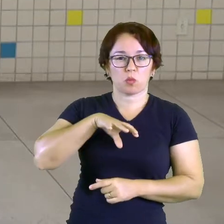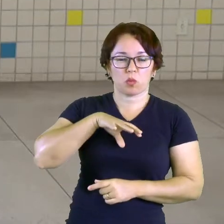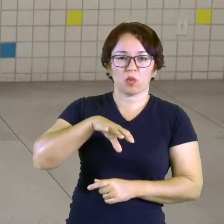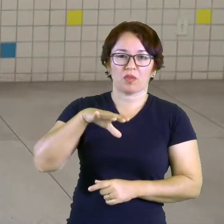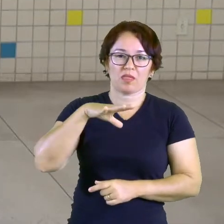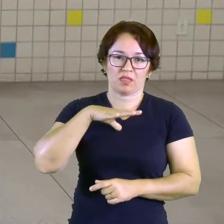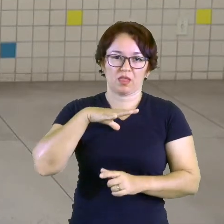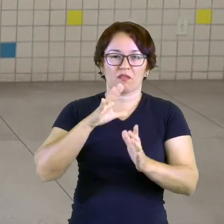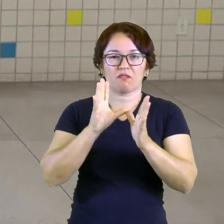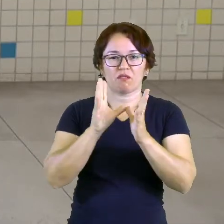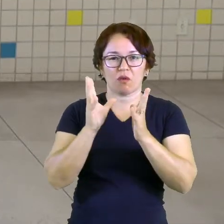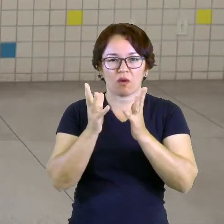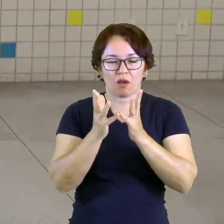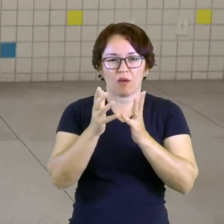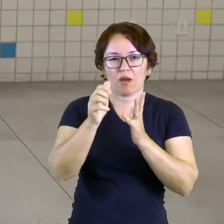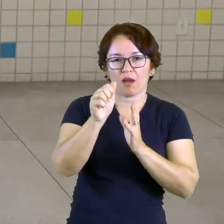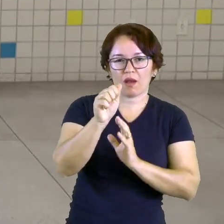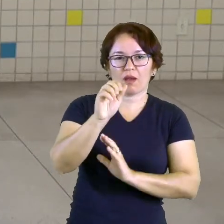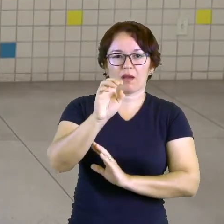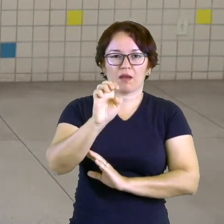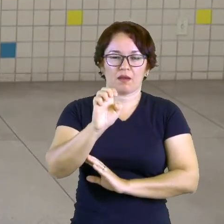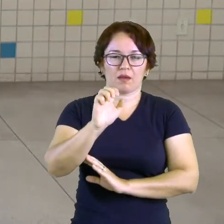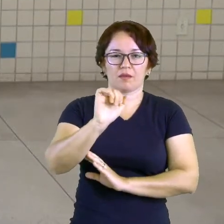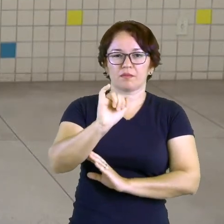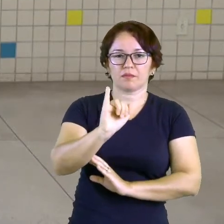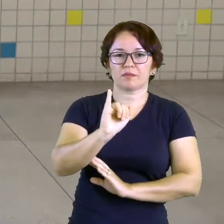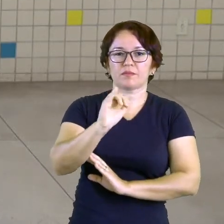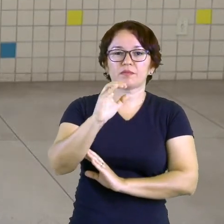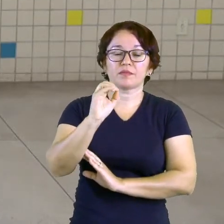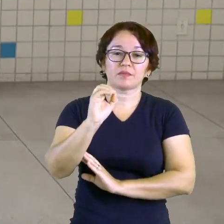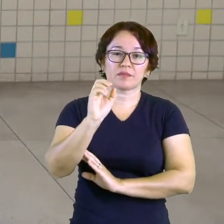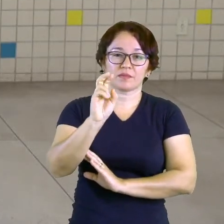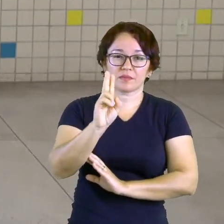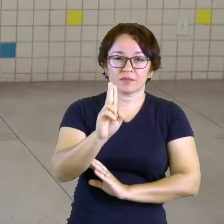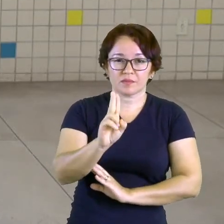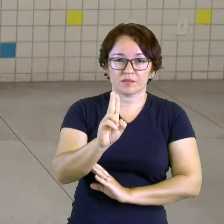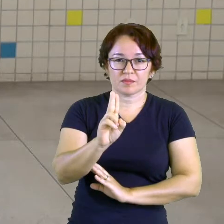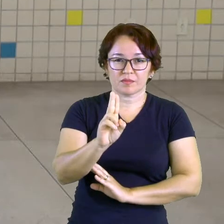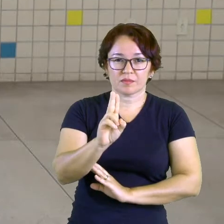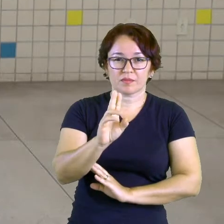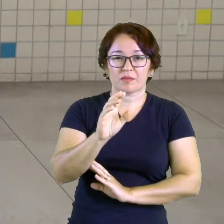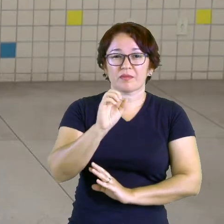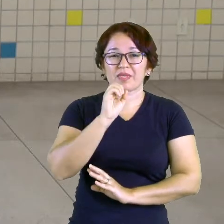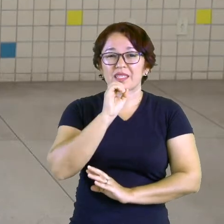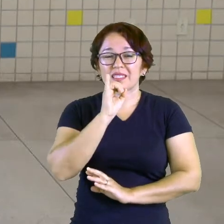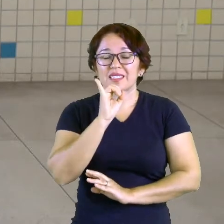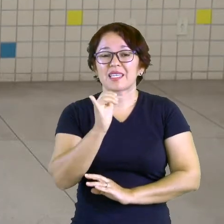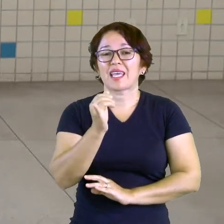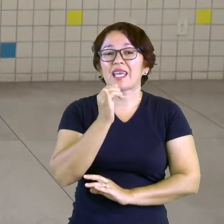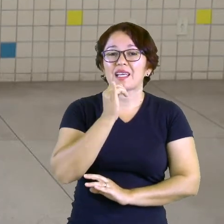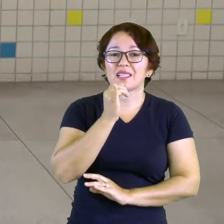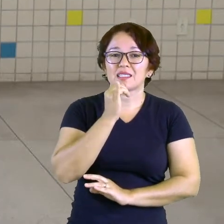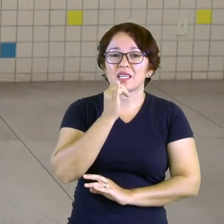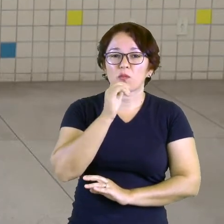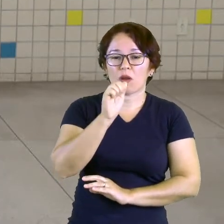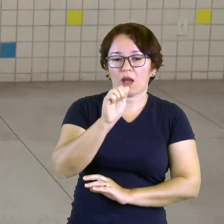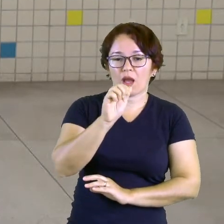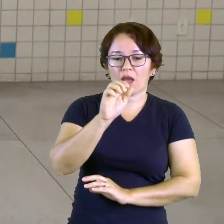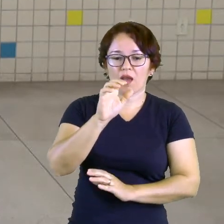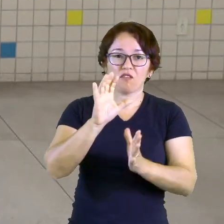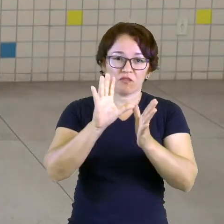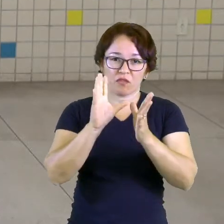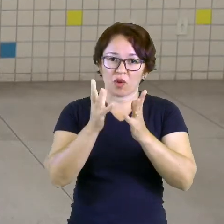E, I, O, U. Sem vogal, não tem como ter sílaba,